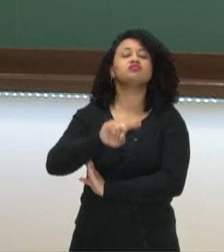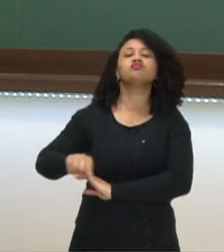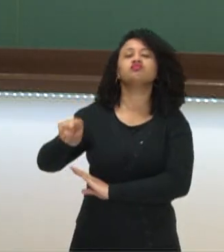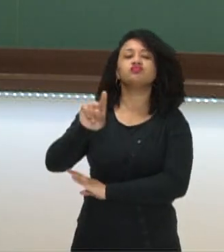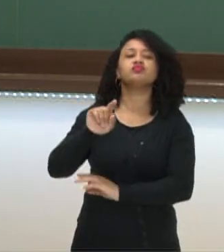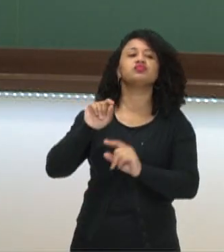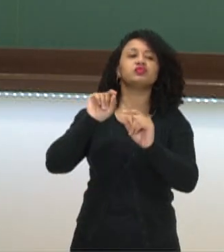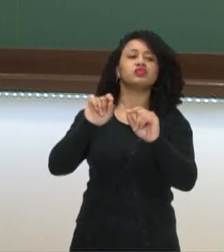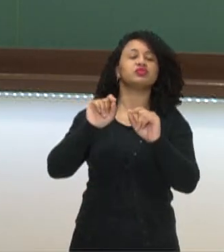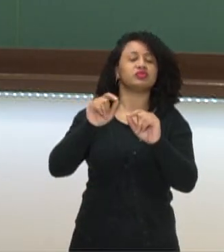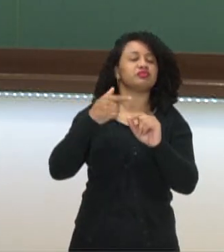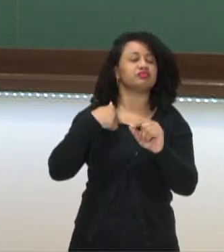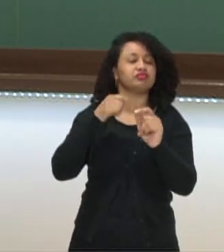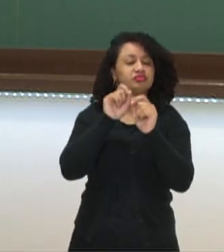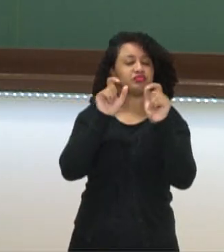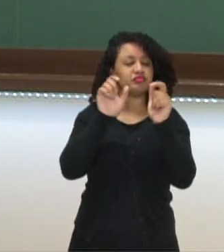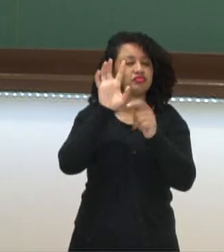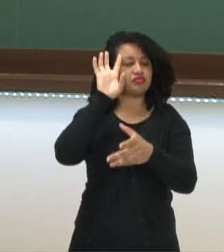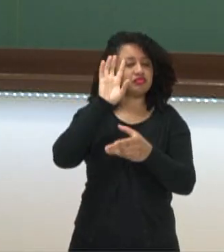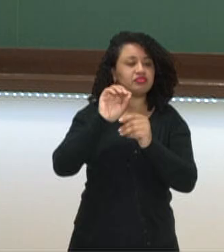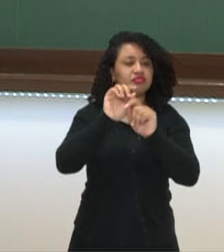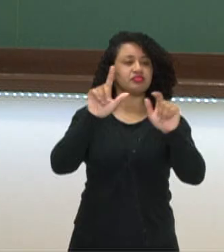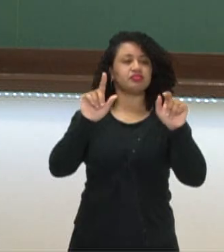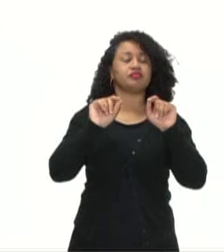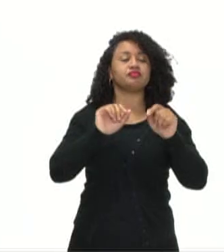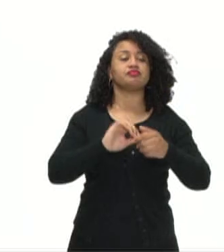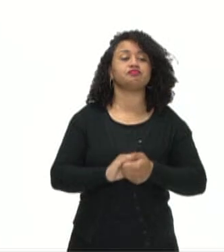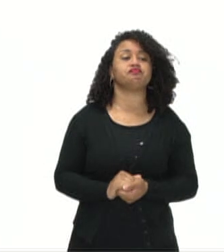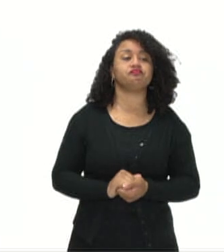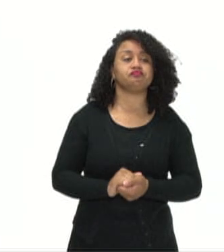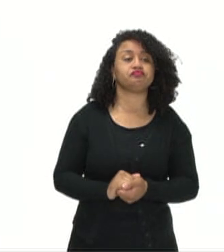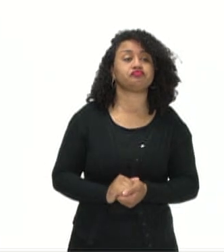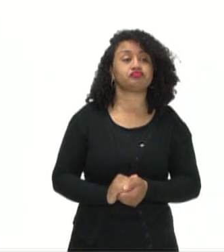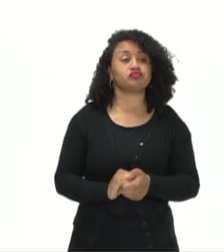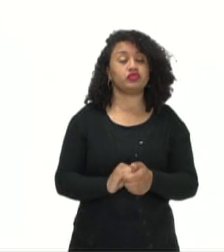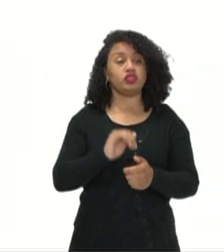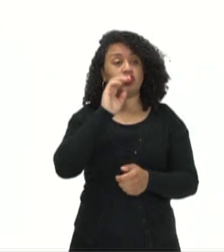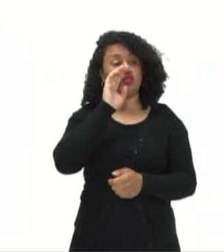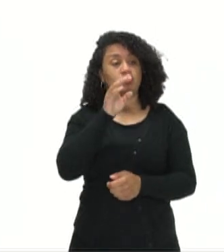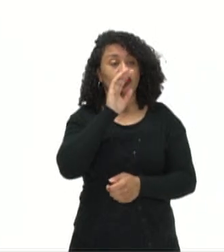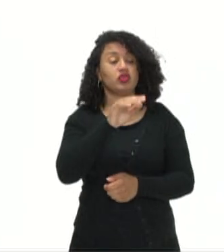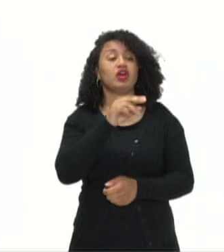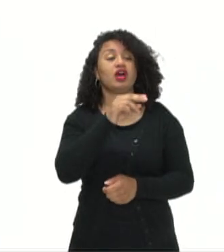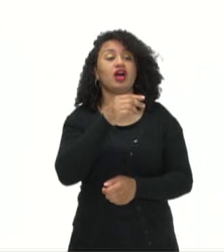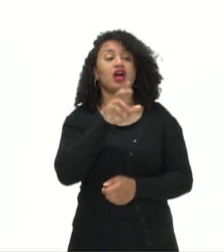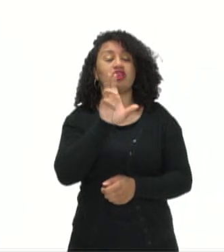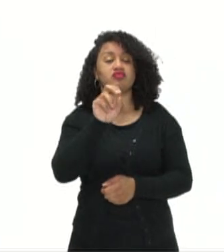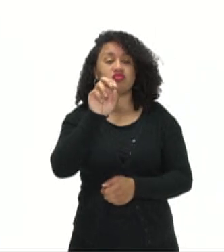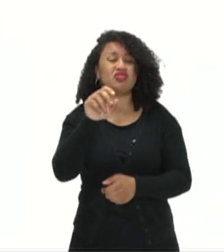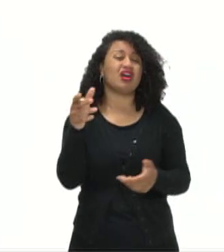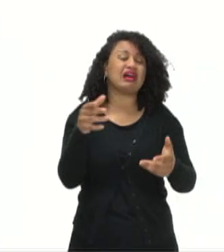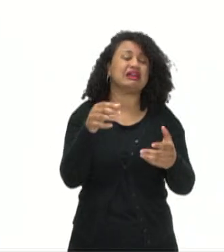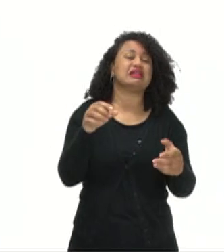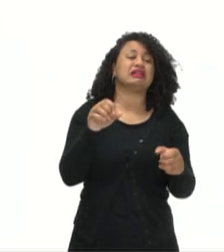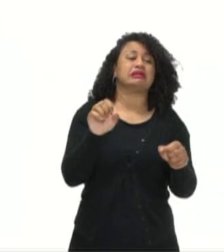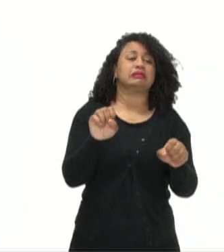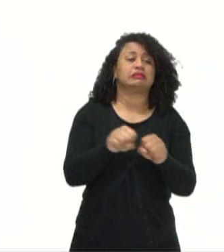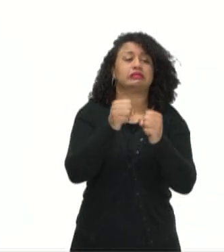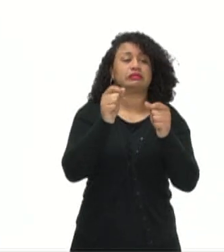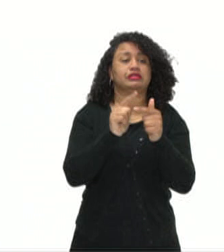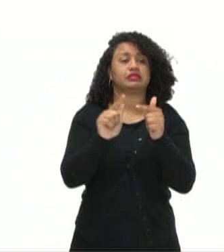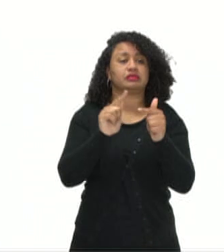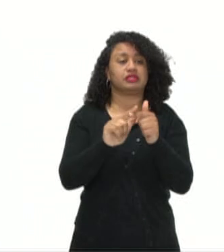poderem sacar aqui. Diz o seguinte: o Fusca agora da vovó pifou, né? Jorge, que é o